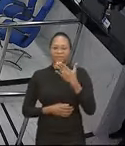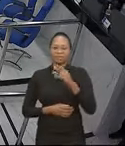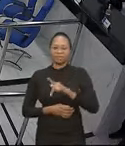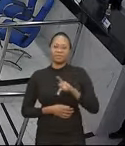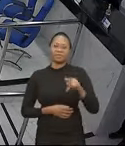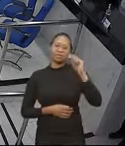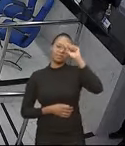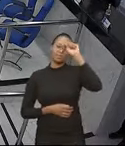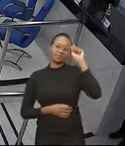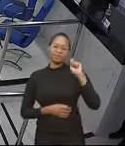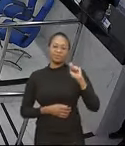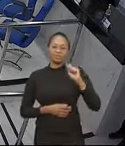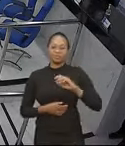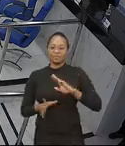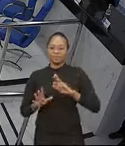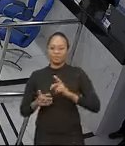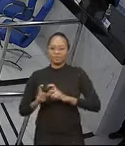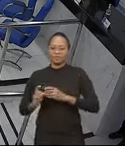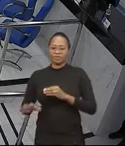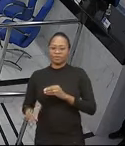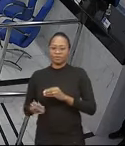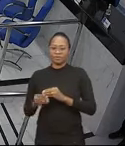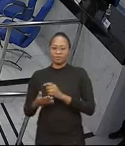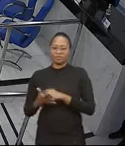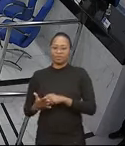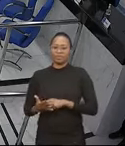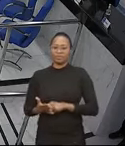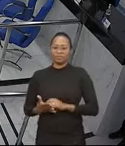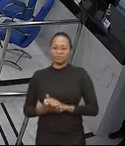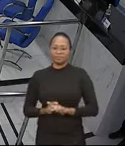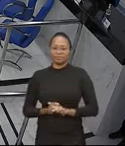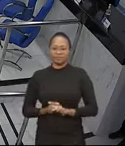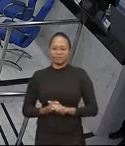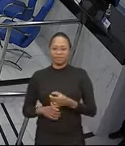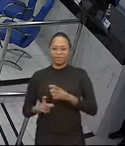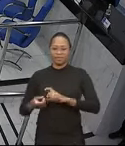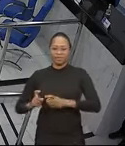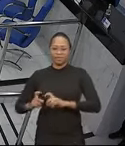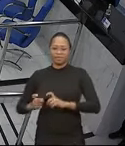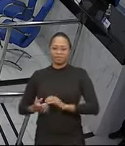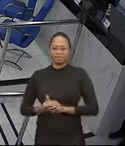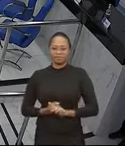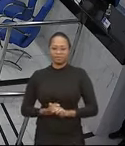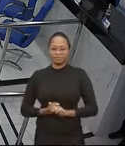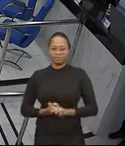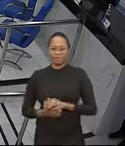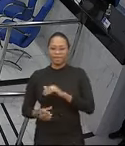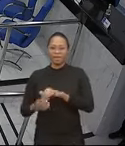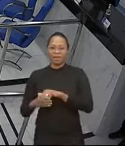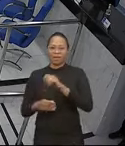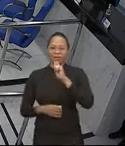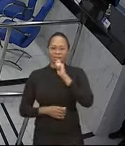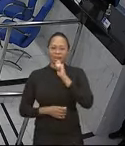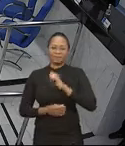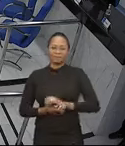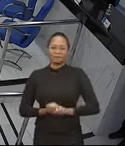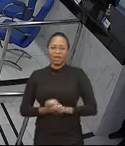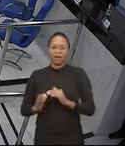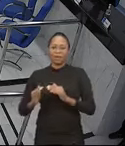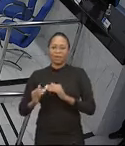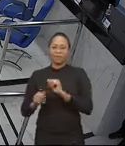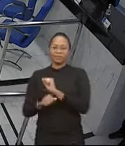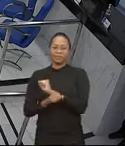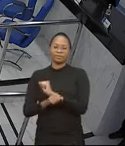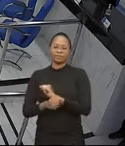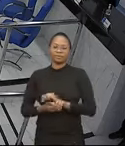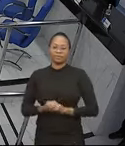Angélica, substituição das duas indicações. Matérias em discussão, em votação, em ordem permanência